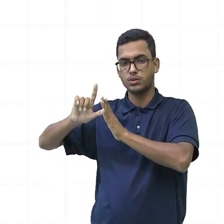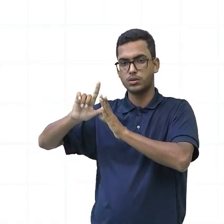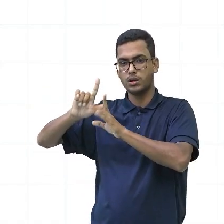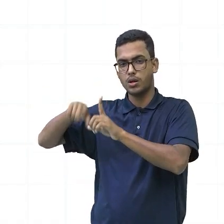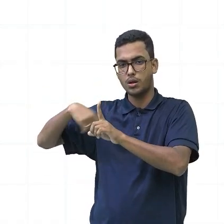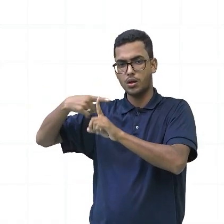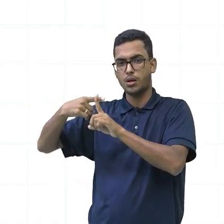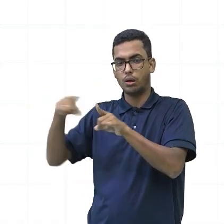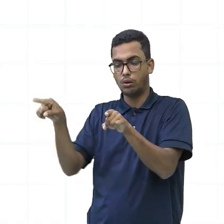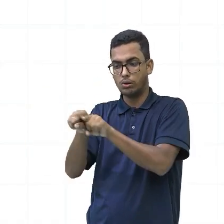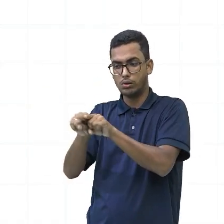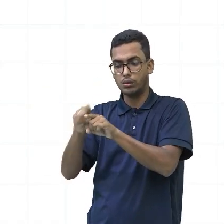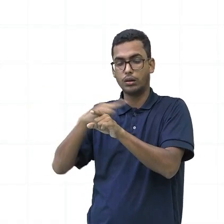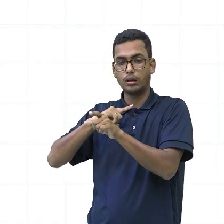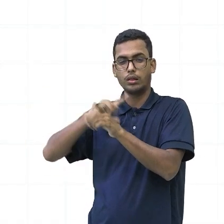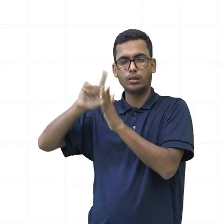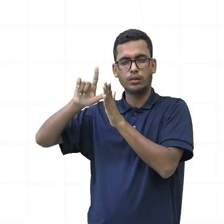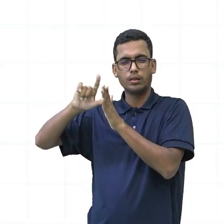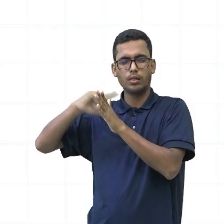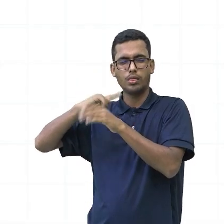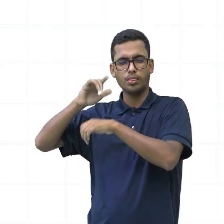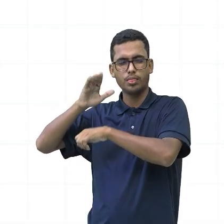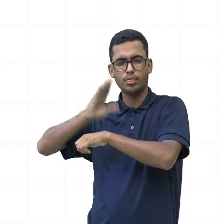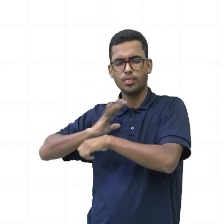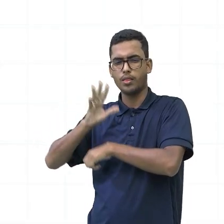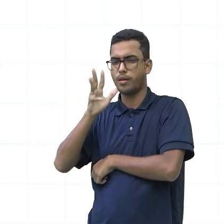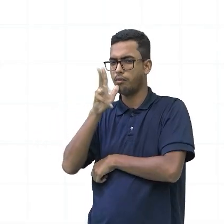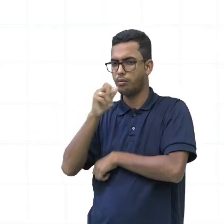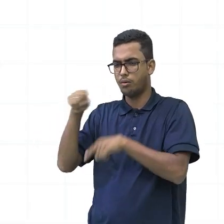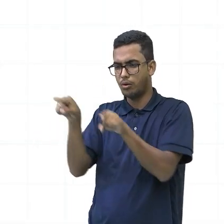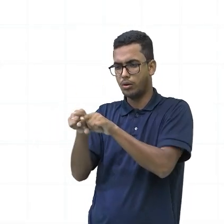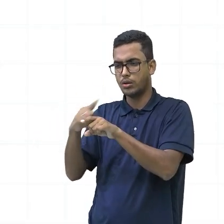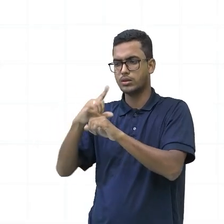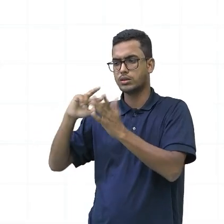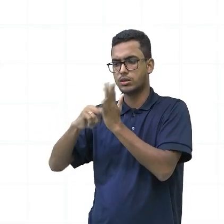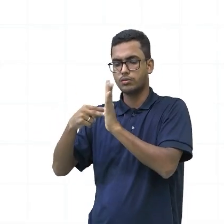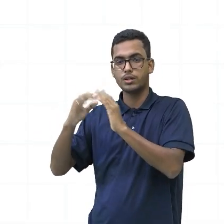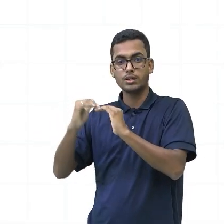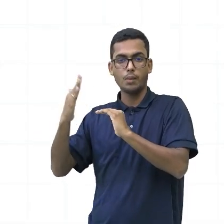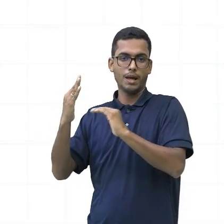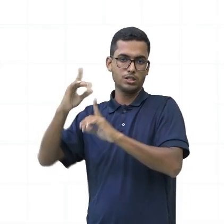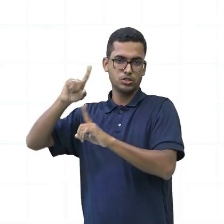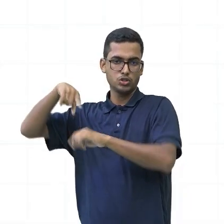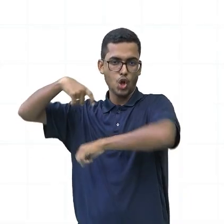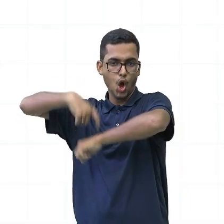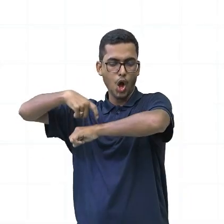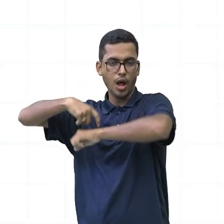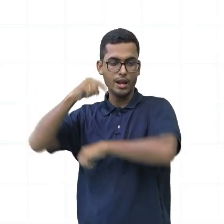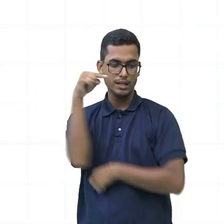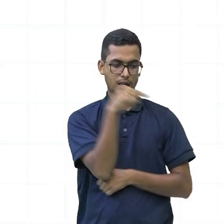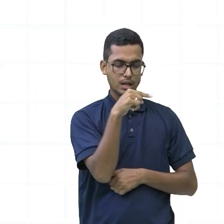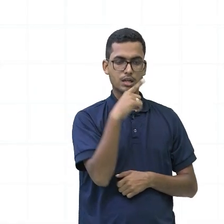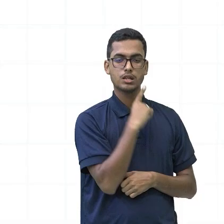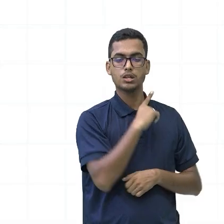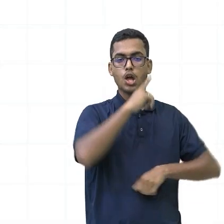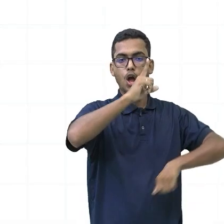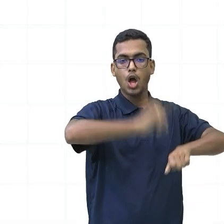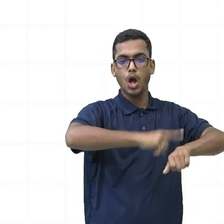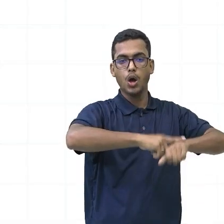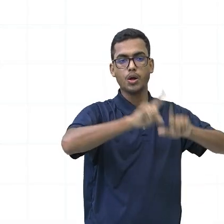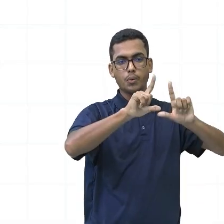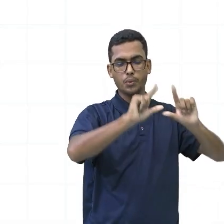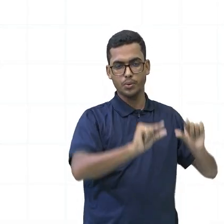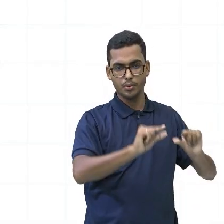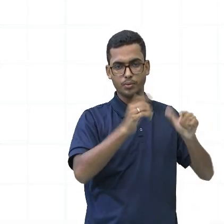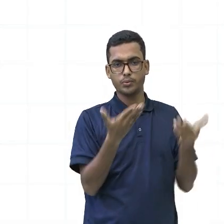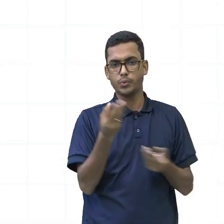mais cedo será considerado o horário. Então, na prática, como é que funciona isso? A gente vai ver o exemplo do nosso país, o fuso